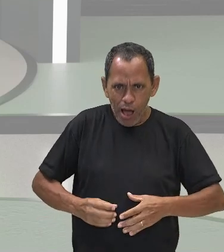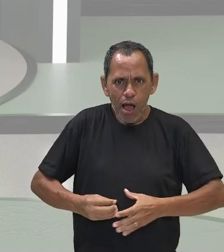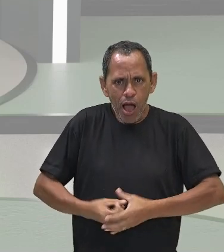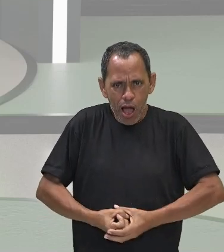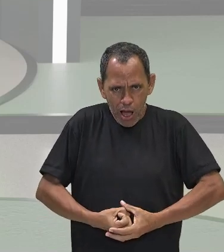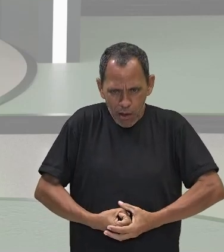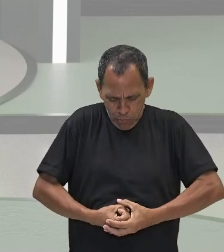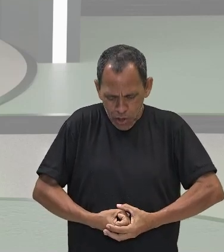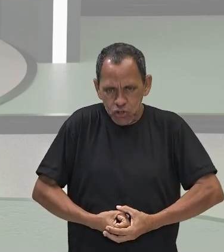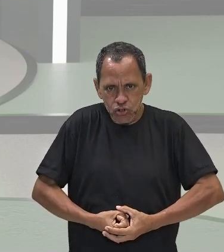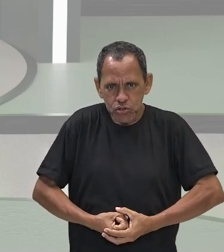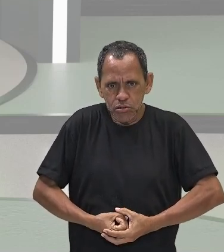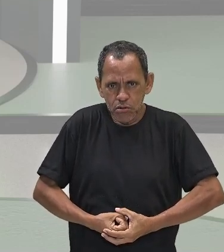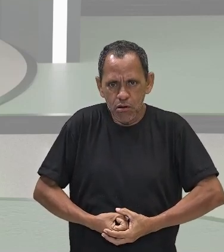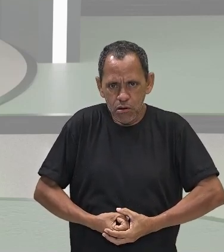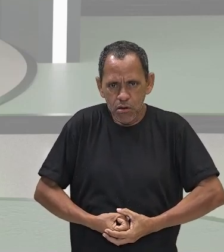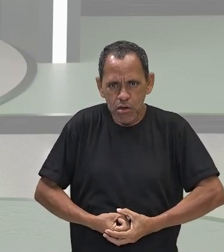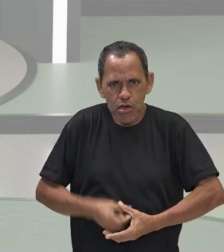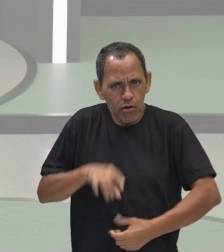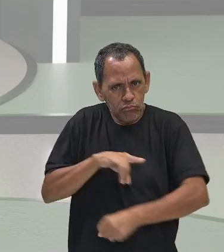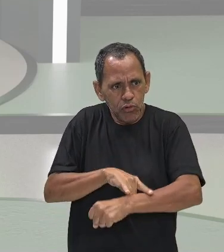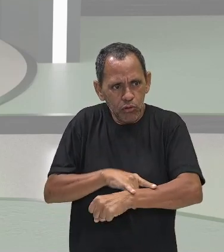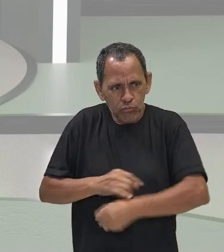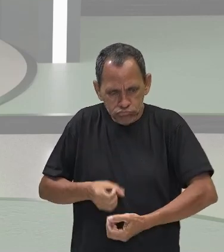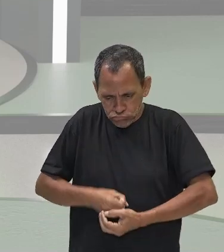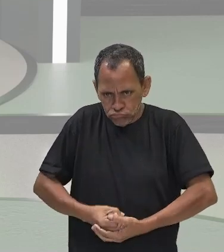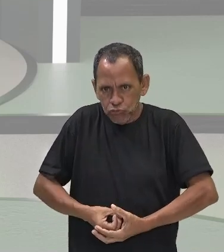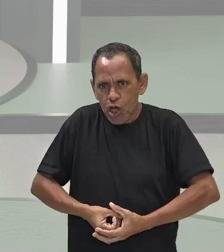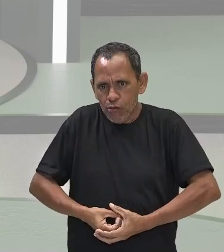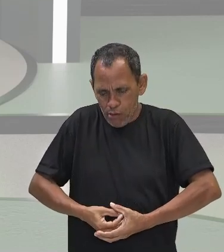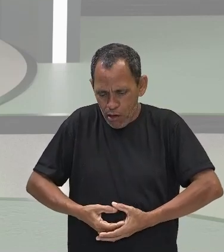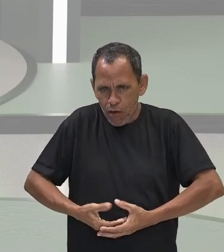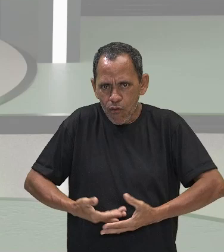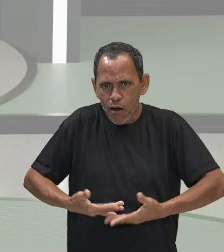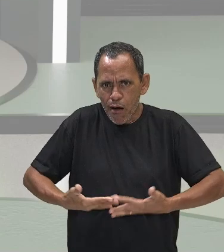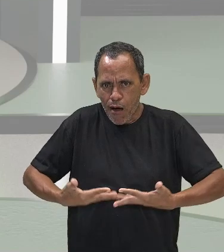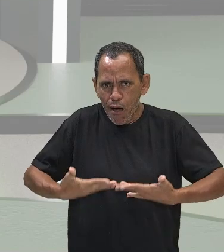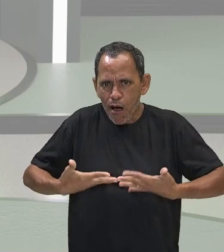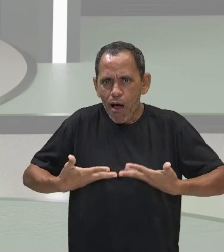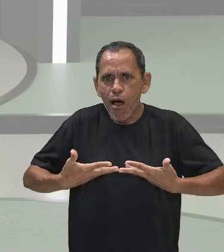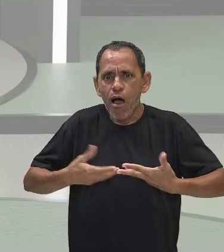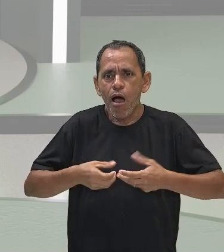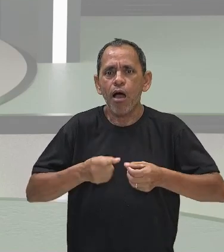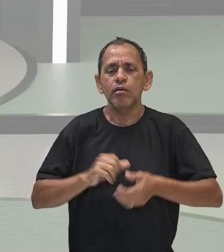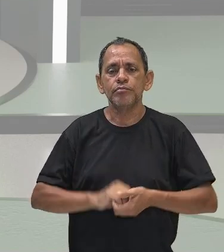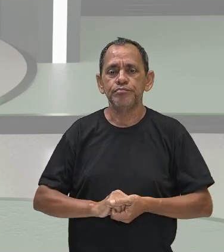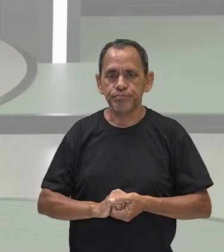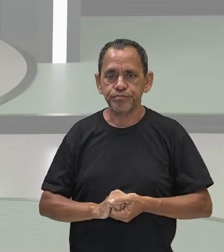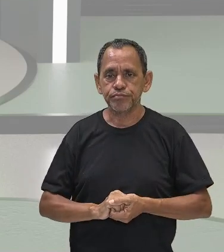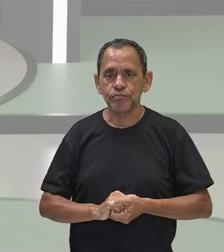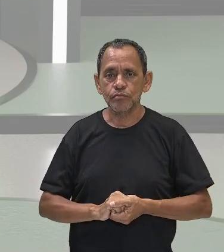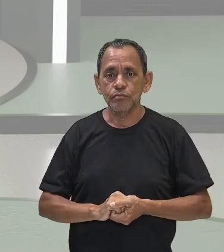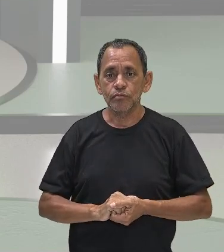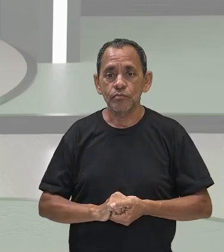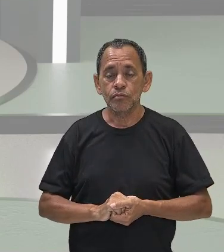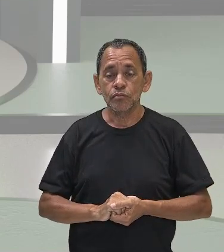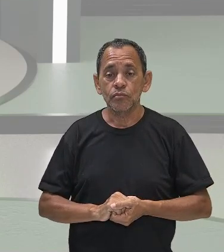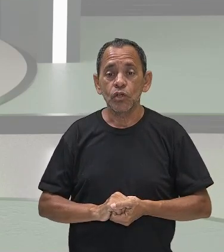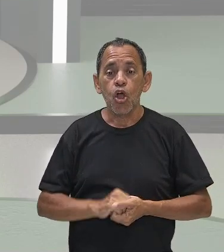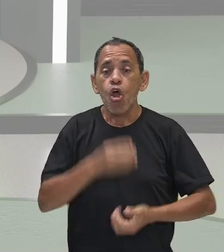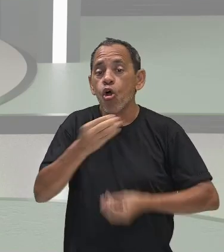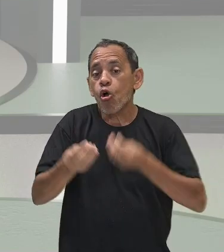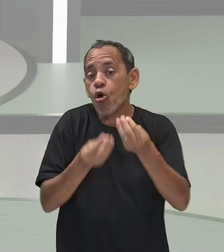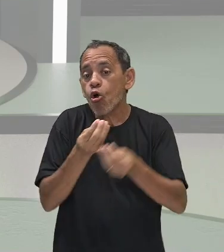a urina que já foi formada nos rins. Aqui esse esquema é só para vocês entenderem um pouquinho a